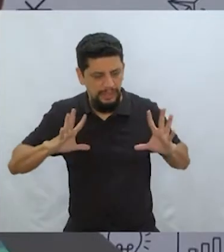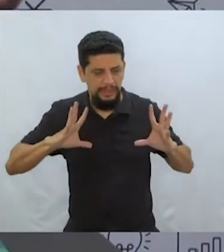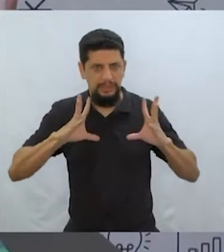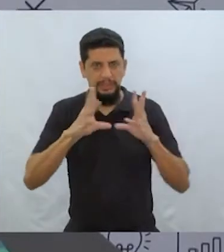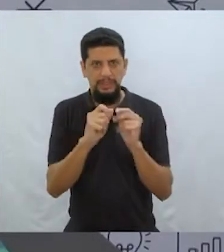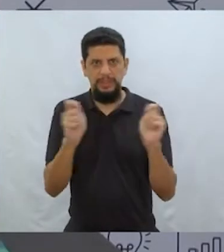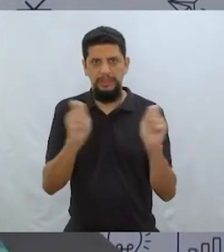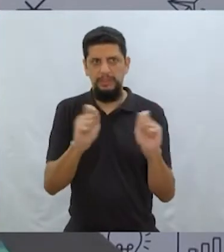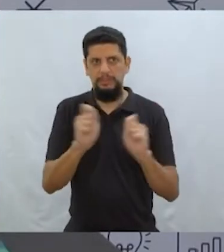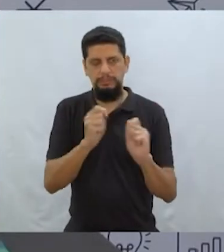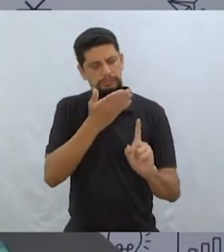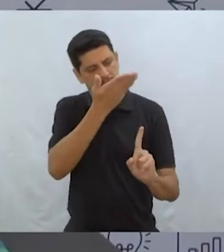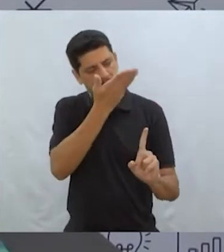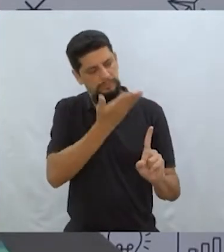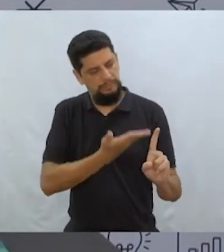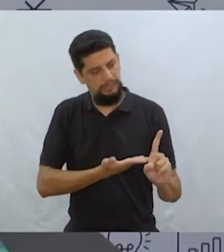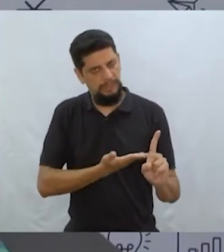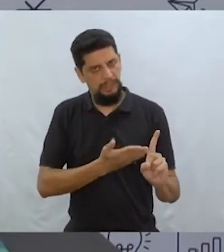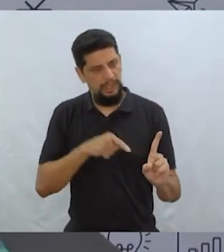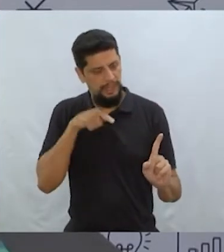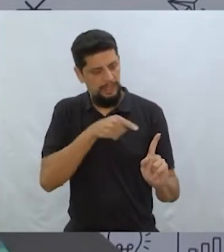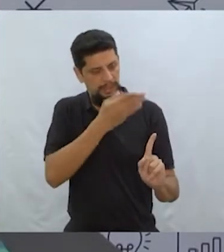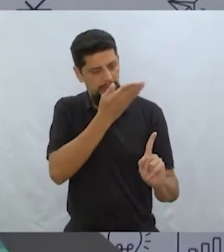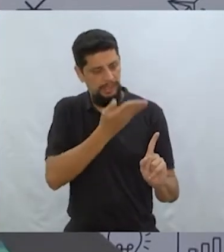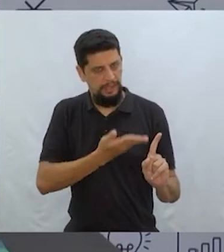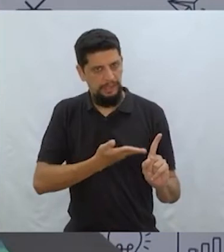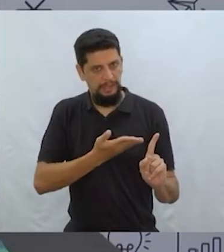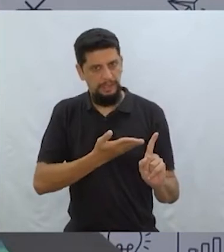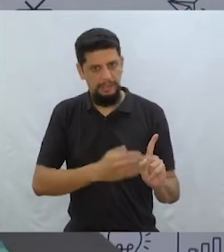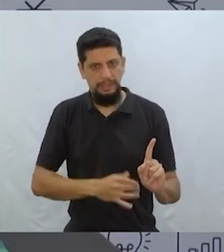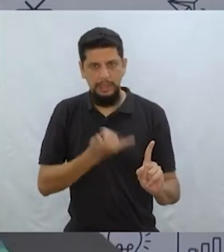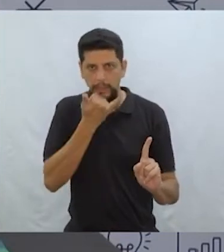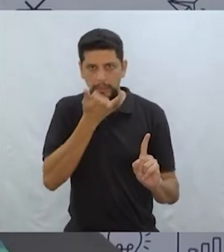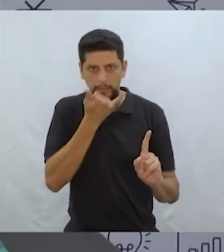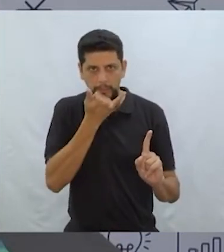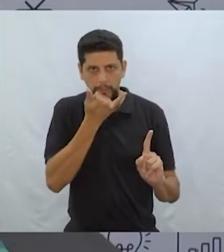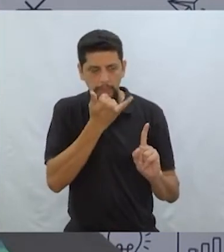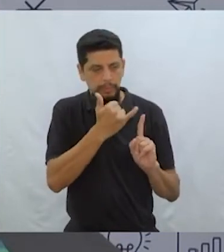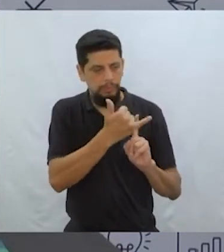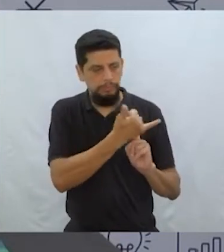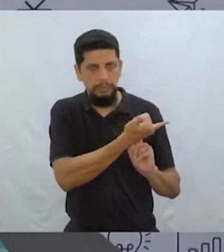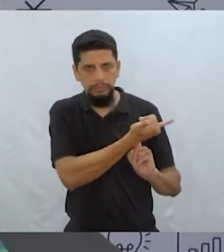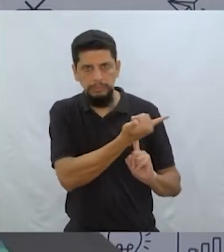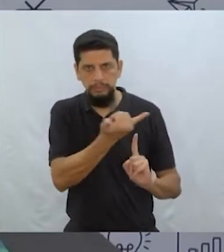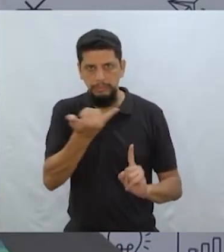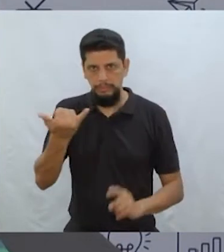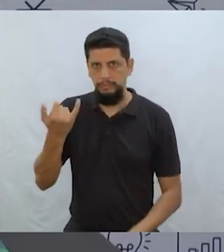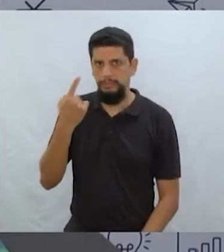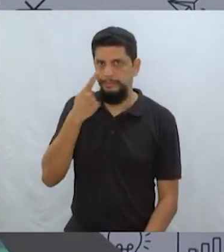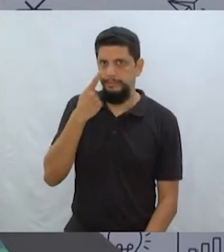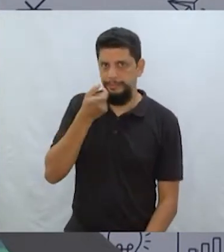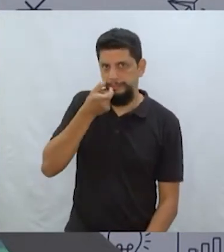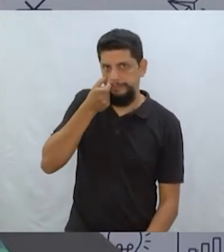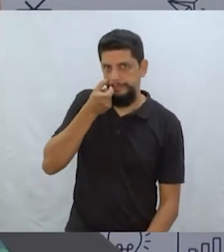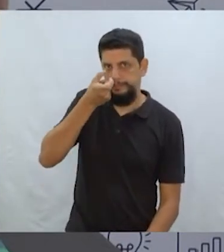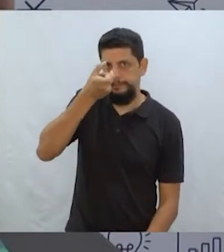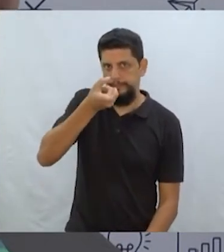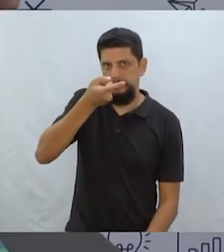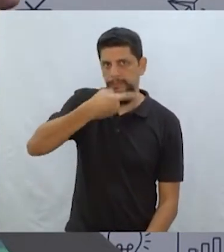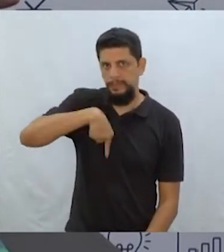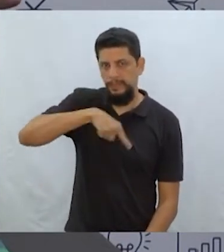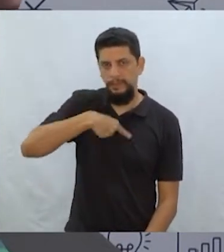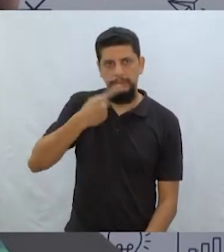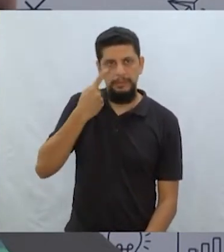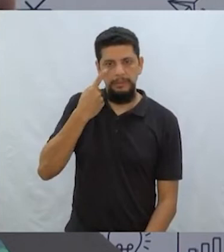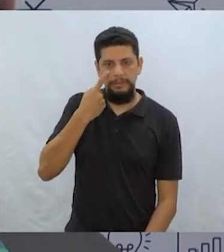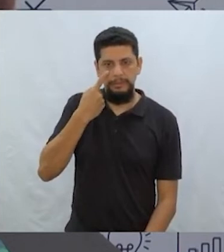que todos adoravam o velho Arquimedes que ele desculpasse olha que interessante de